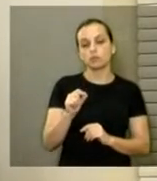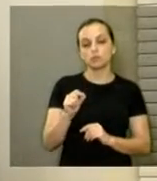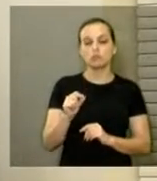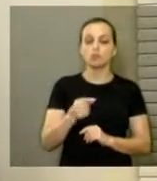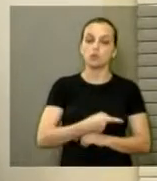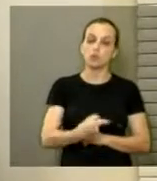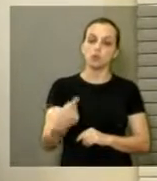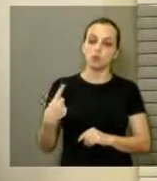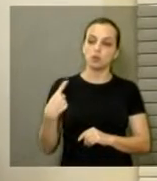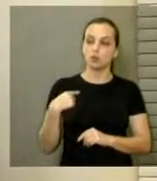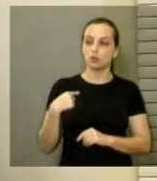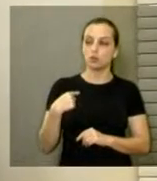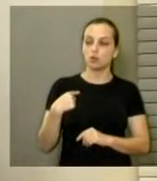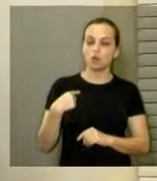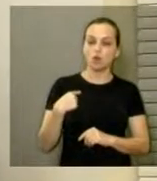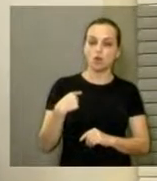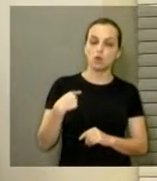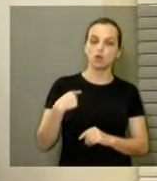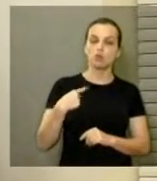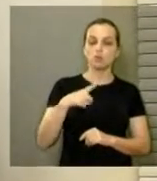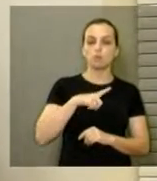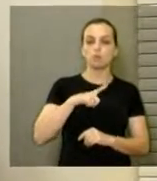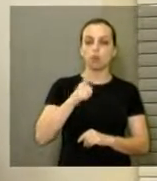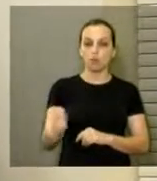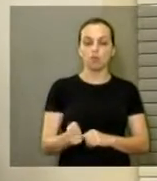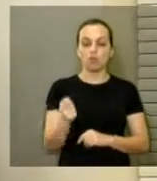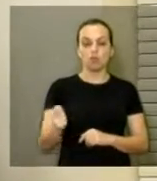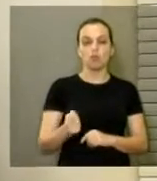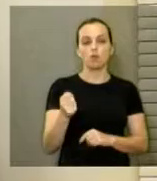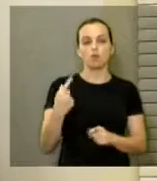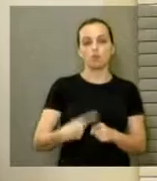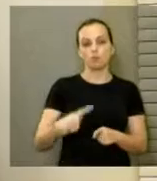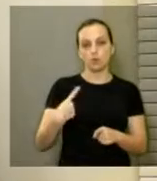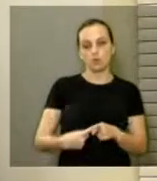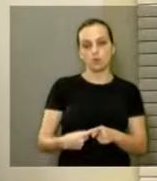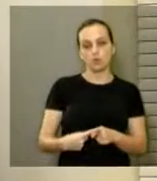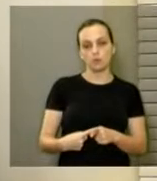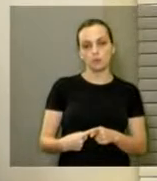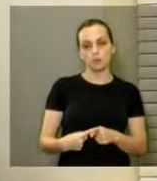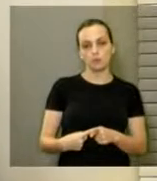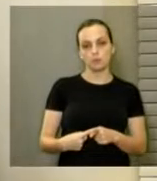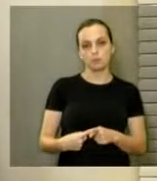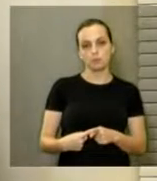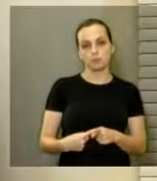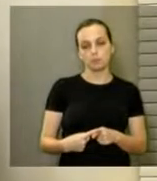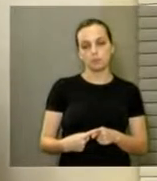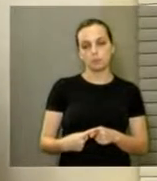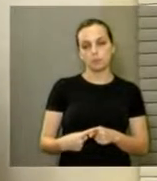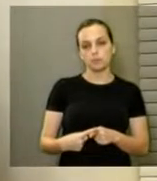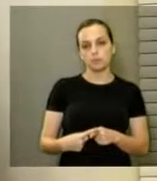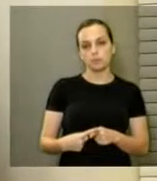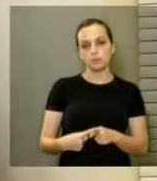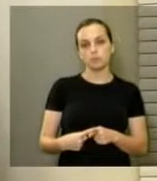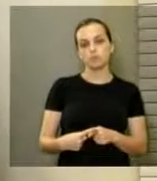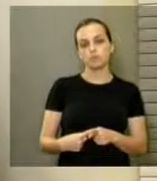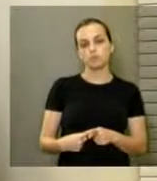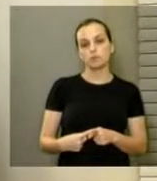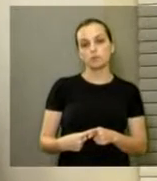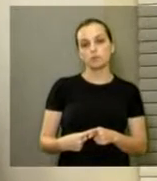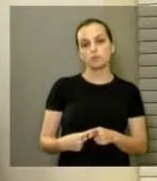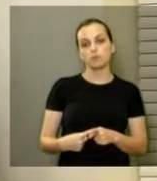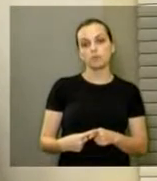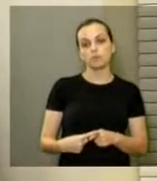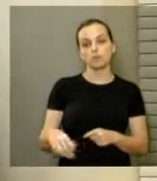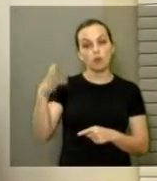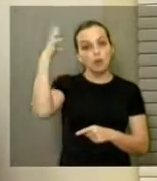que nós vamos passar em Araraquara. Porque, e aí, né, quem sabe, aí a culpa